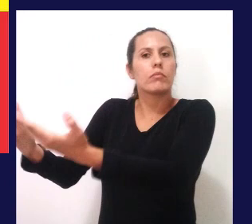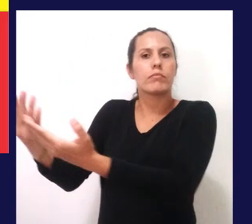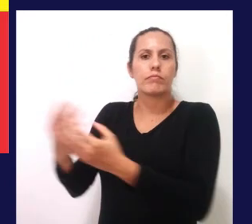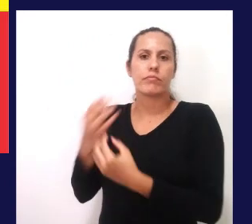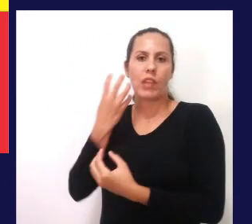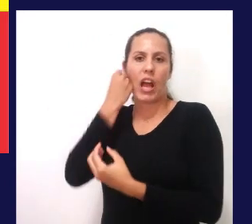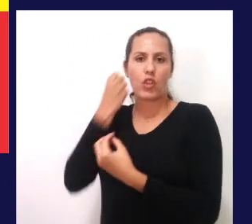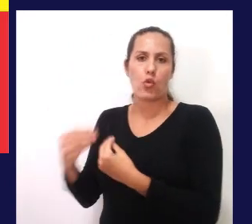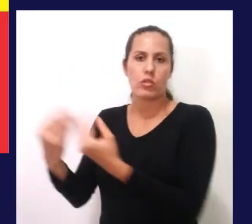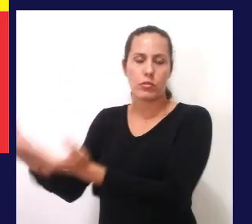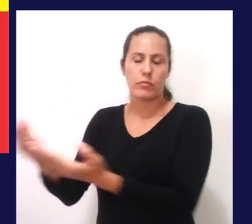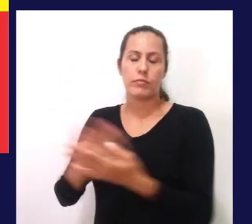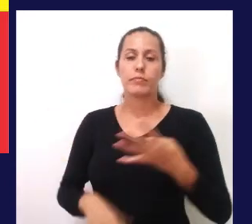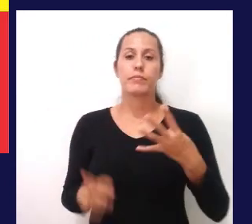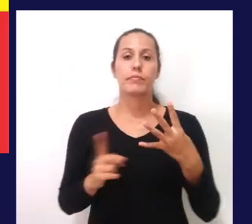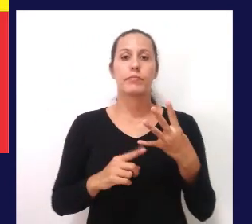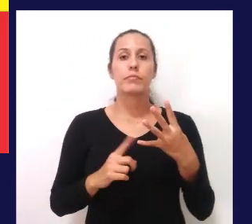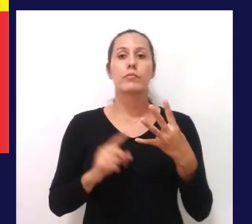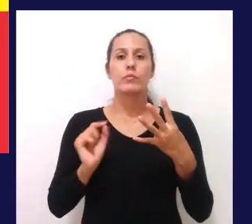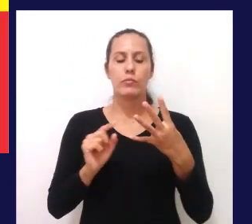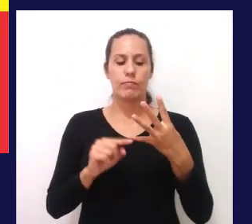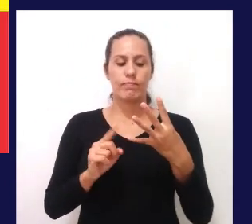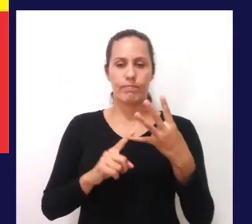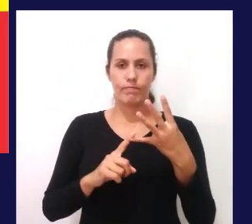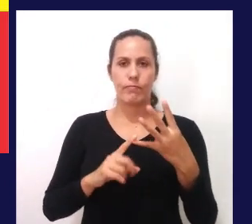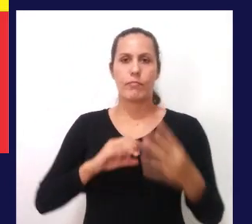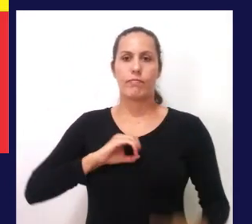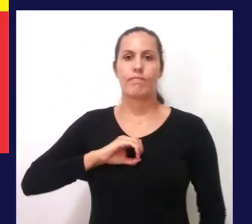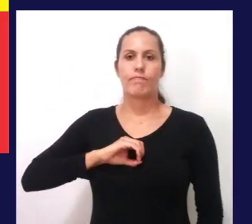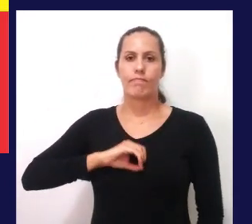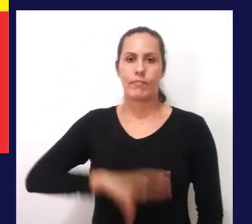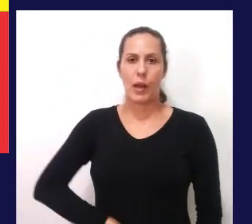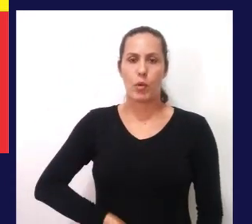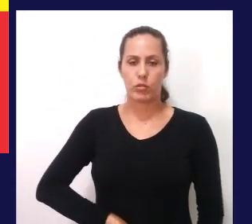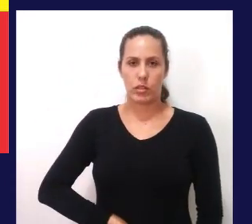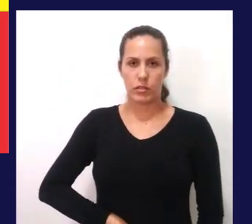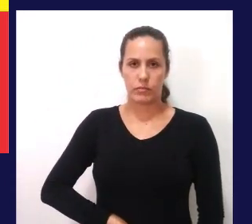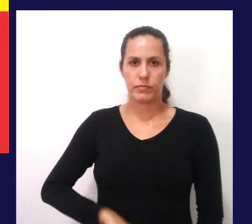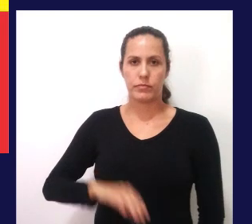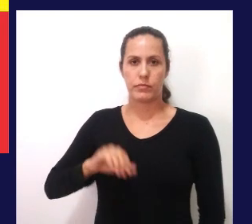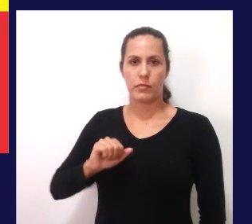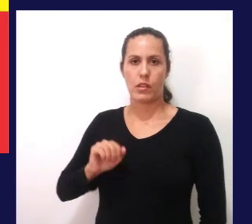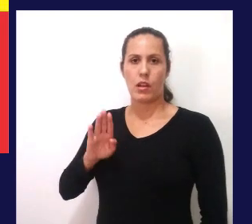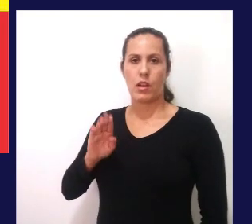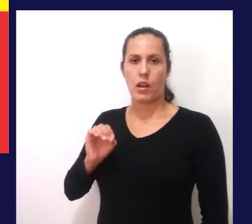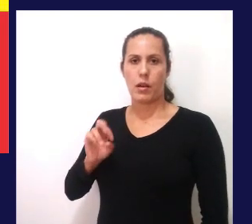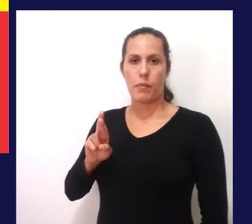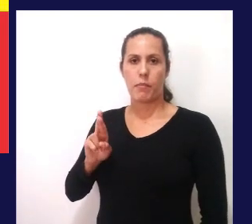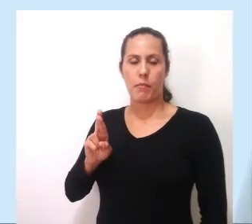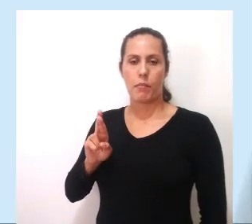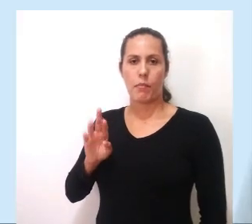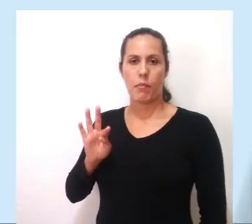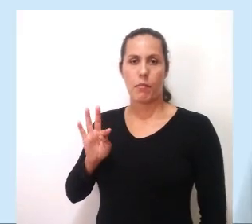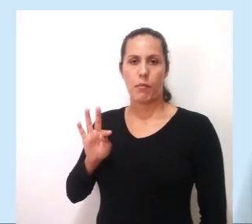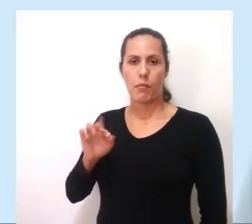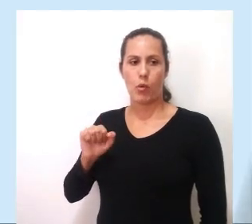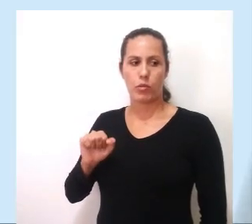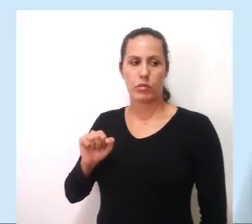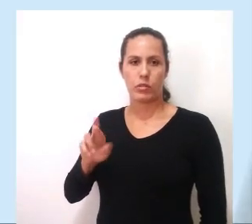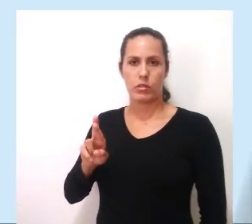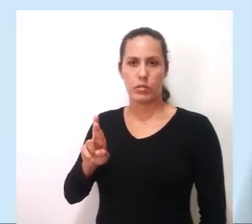também, né, que é colocado aí para a gestante, no caso aí de abortar, né? Muitas